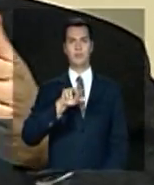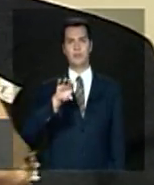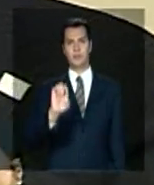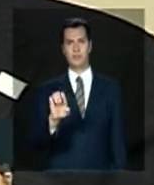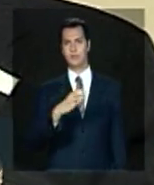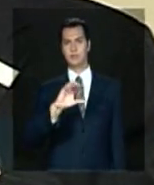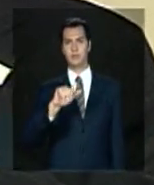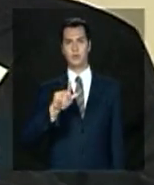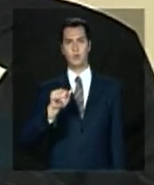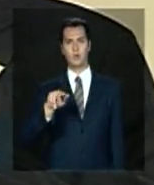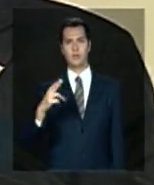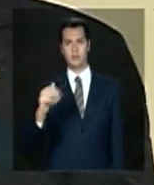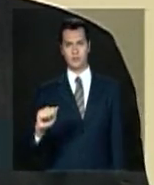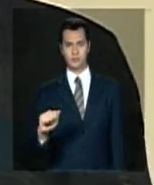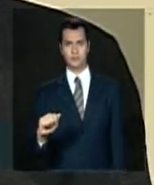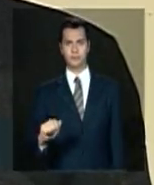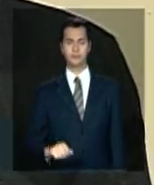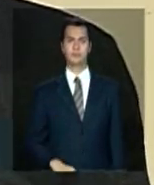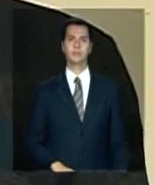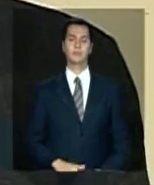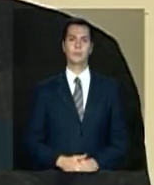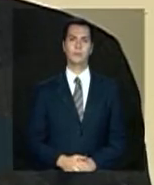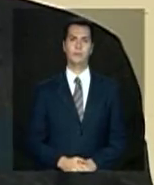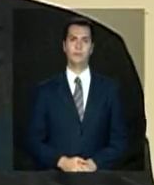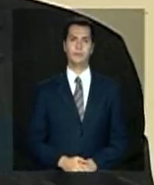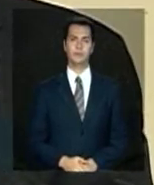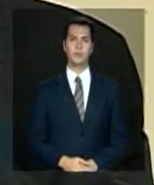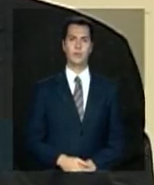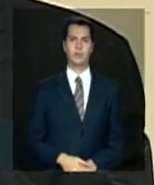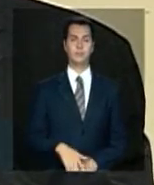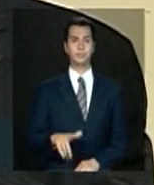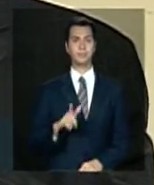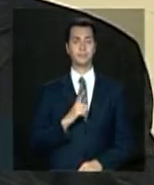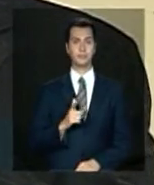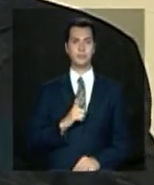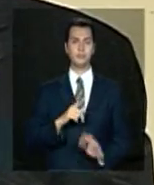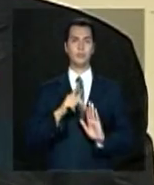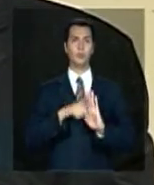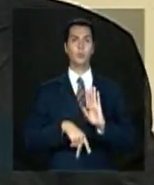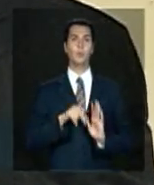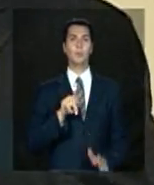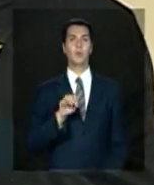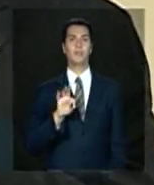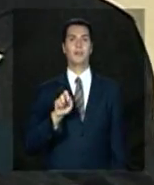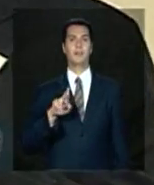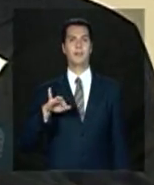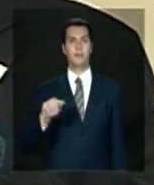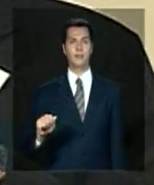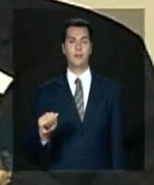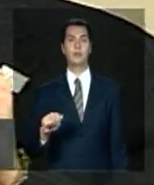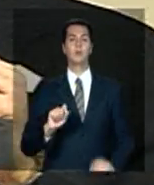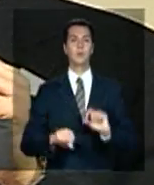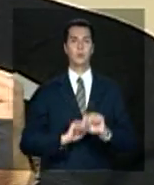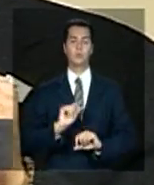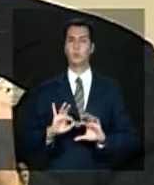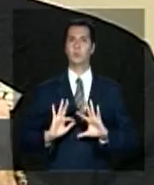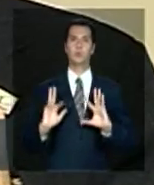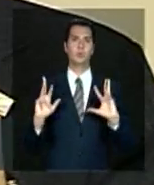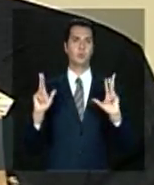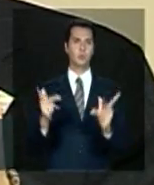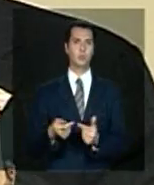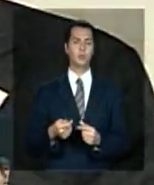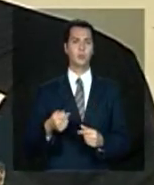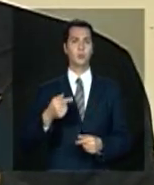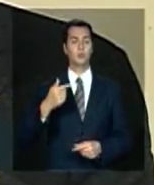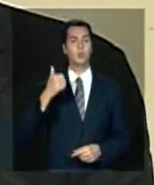da Saúde orientação da presidenta através de uma portaria exige que toda gestante internada no